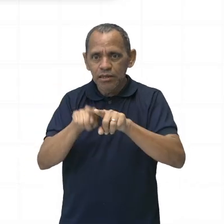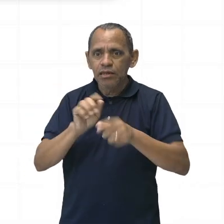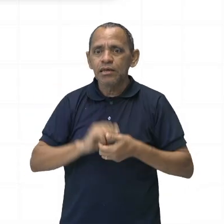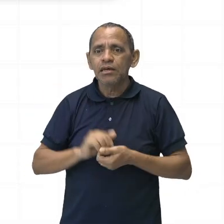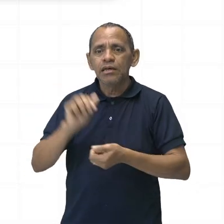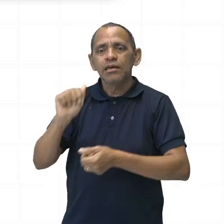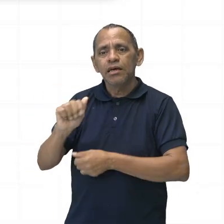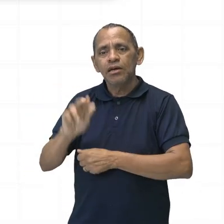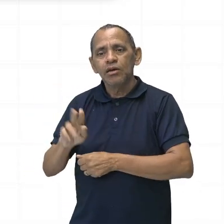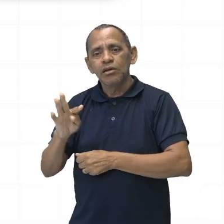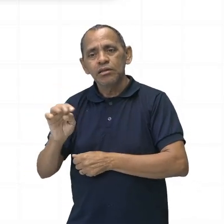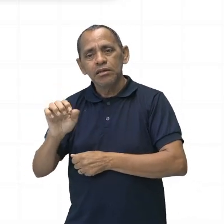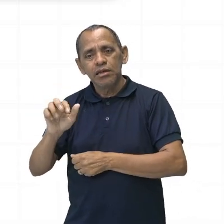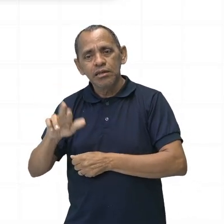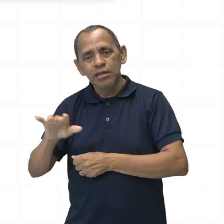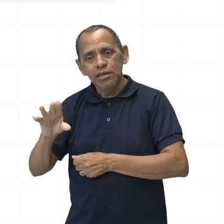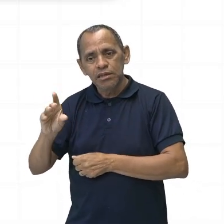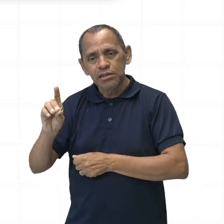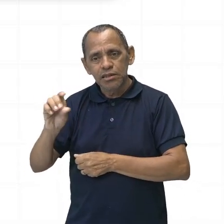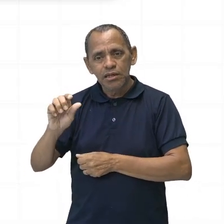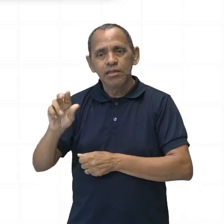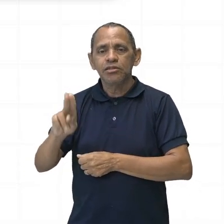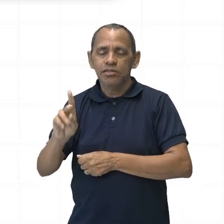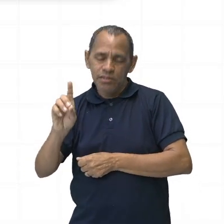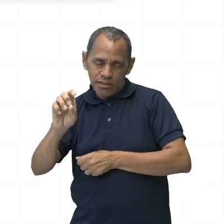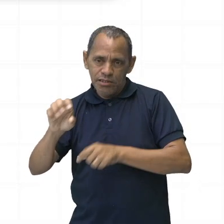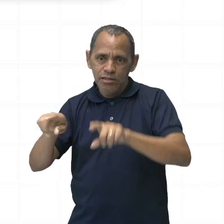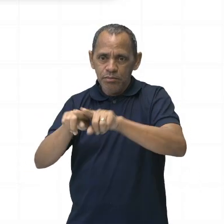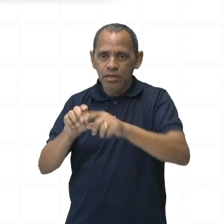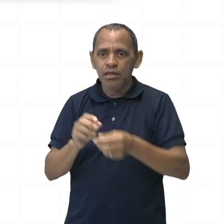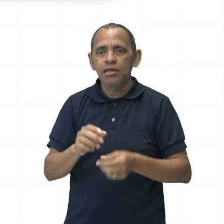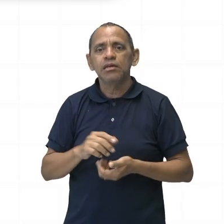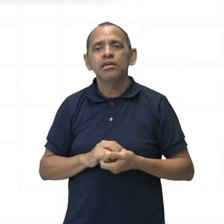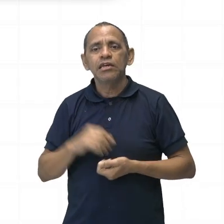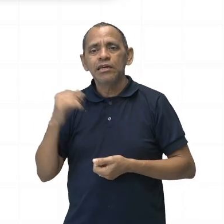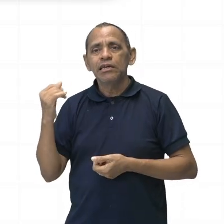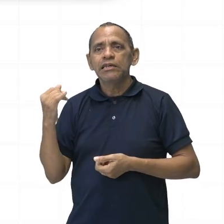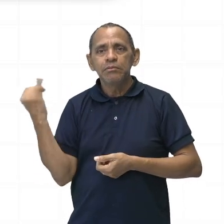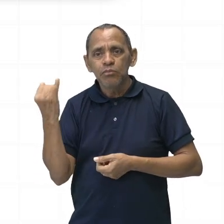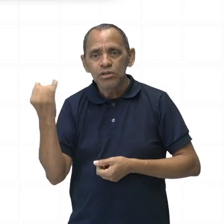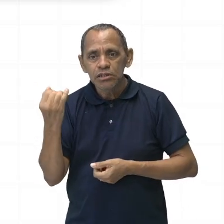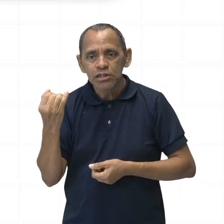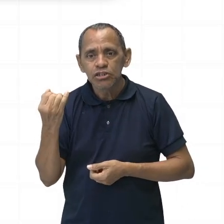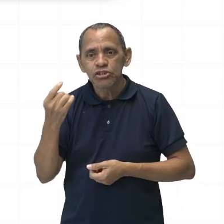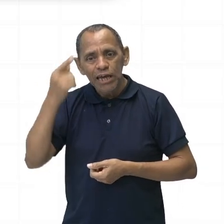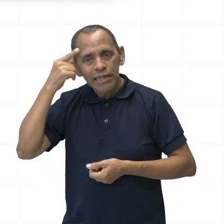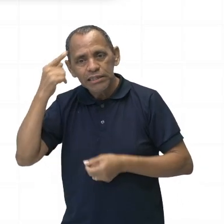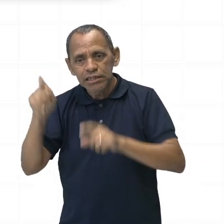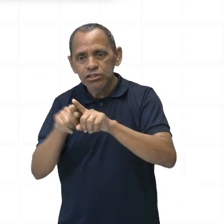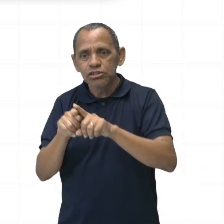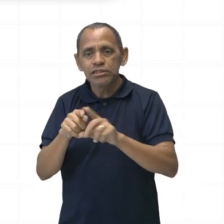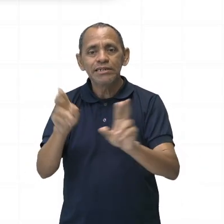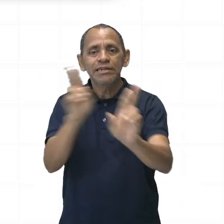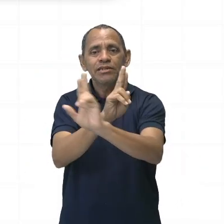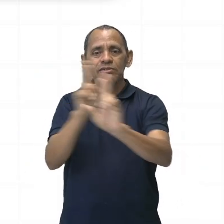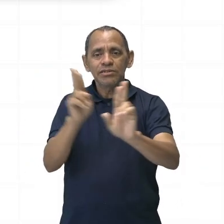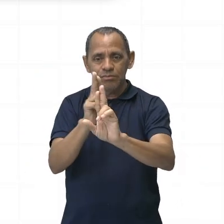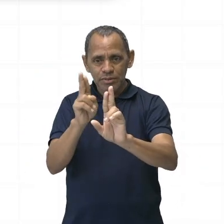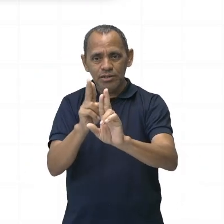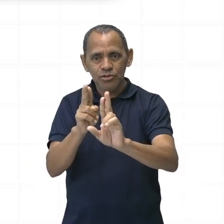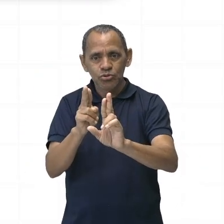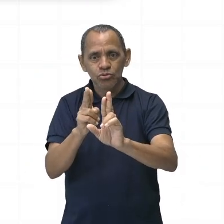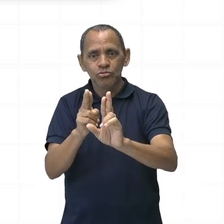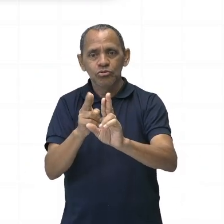relacionamento, ok? Não é simplesmente um estar junto, mas é se relacionar. E aqui nós podemos